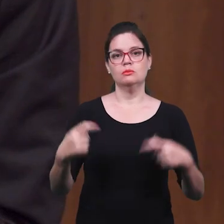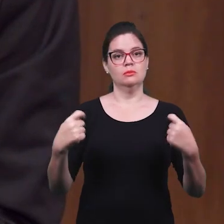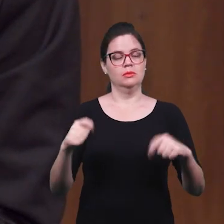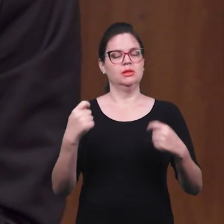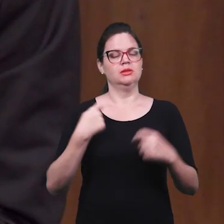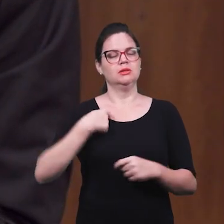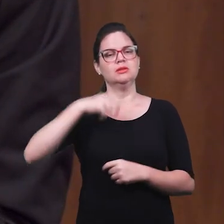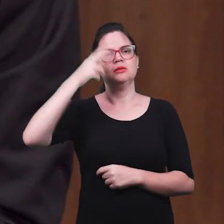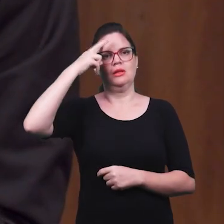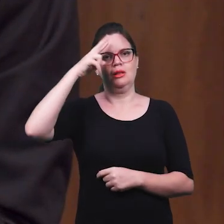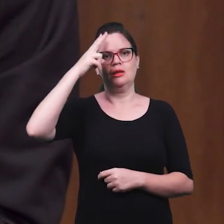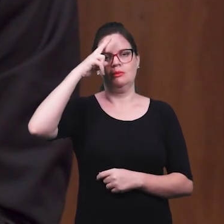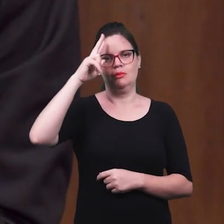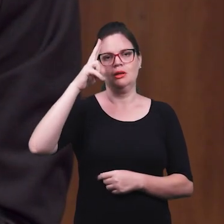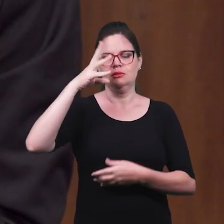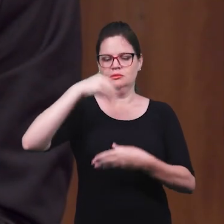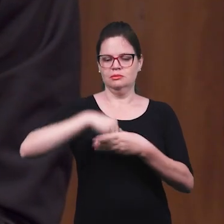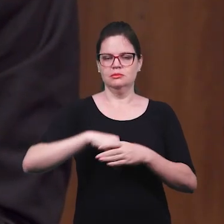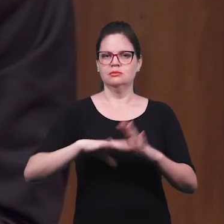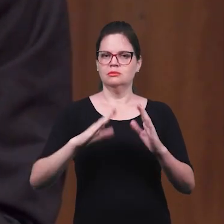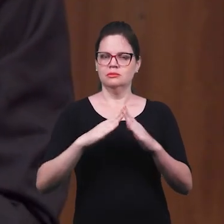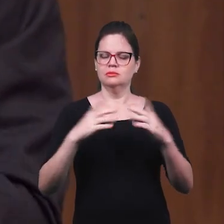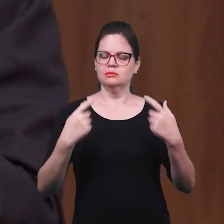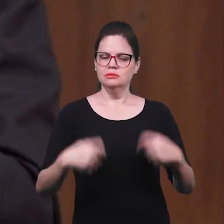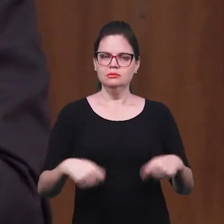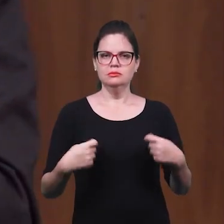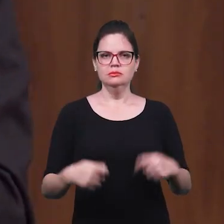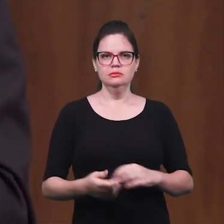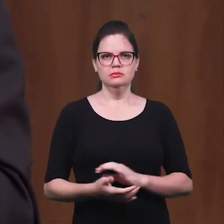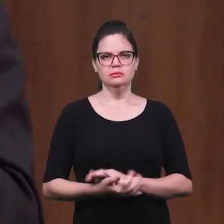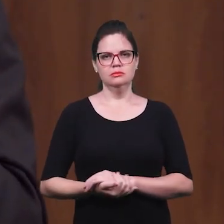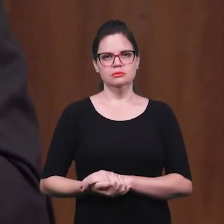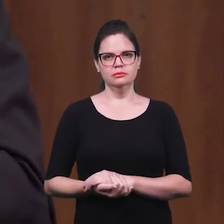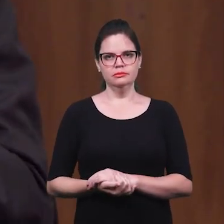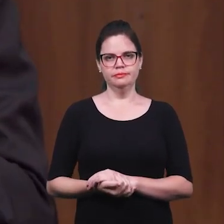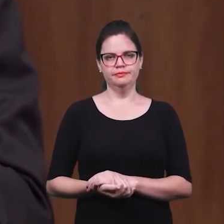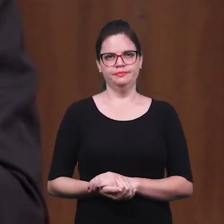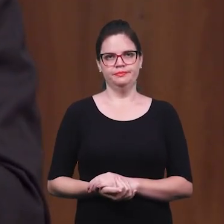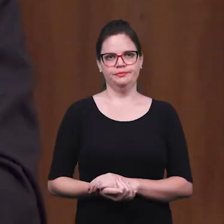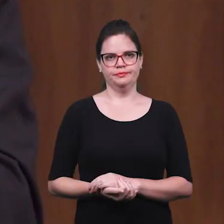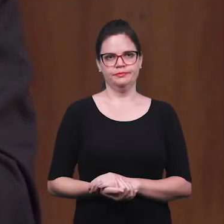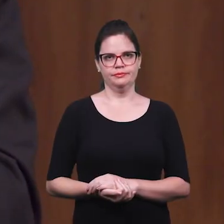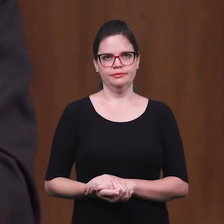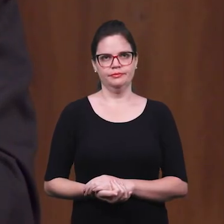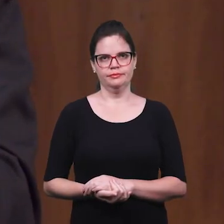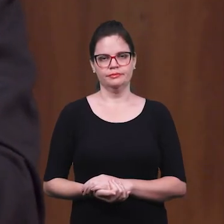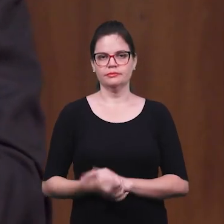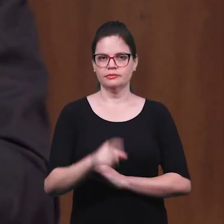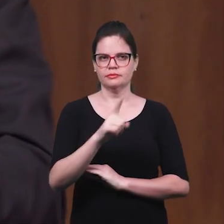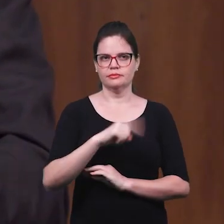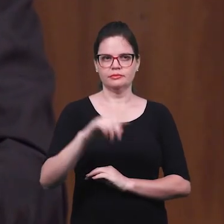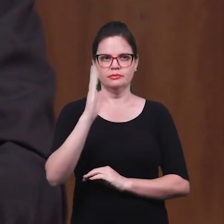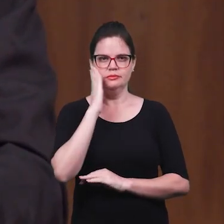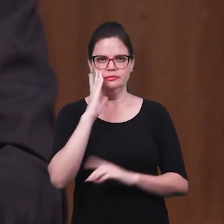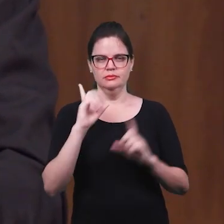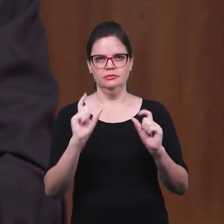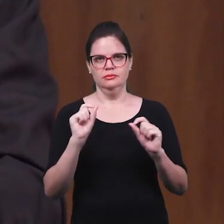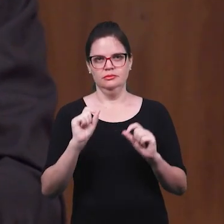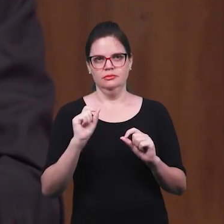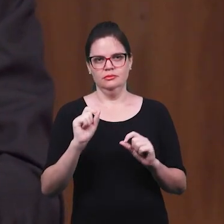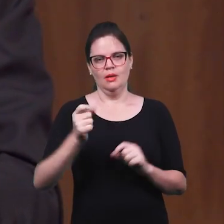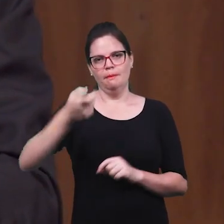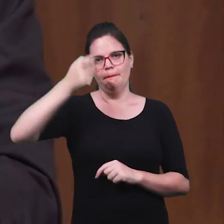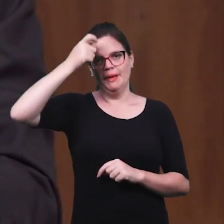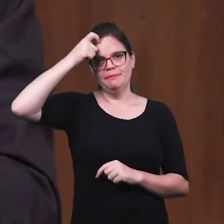ser gerada dentro de casa. E você sabe que, já concluindo aqui essa primeira parte, memória leva a